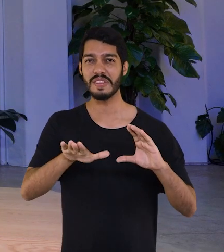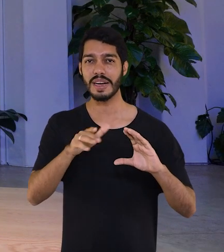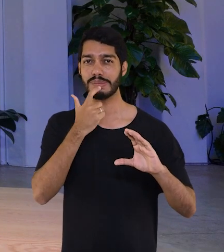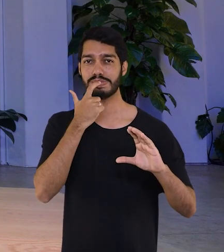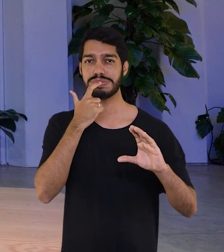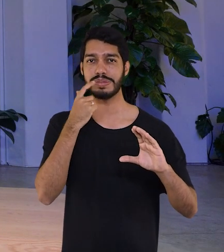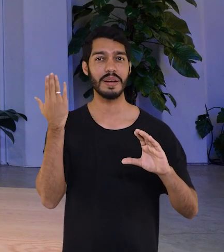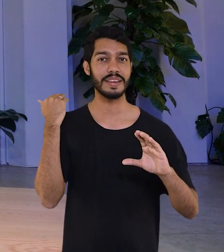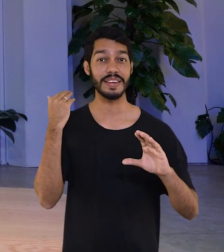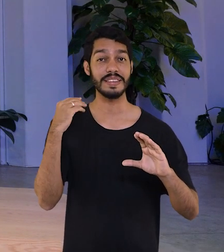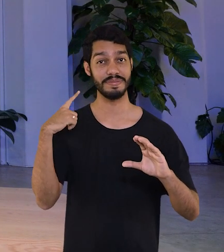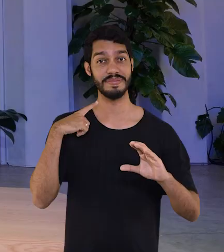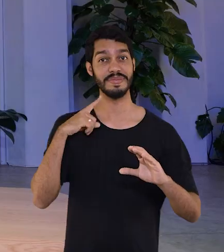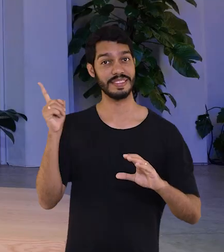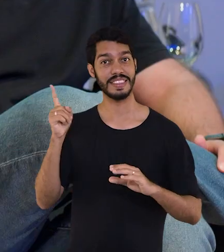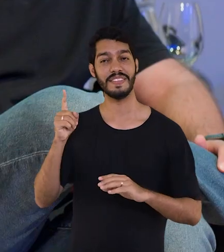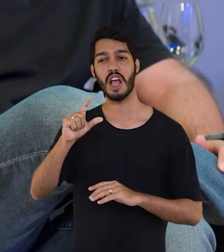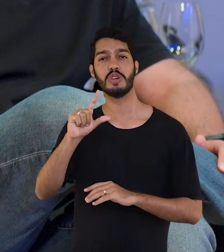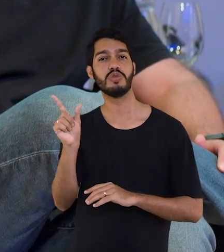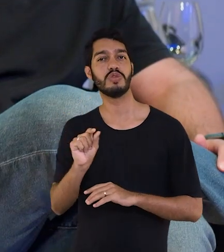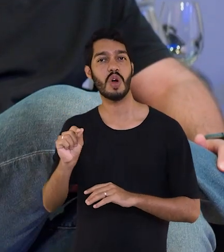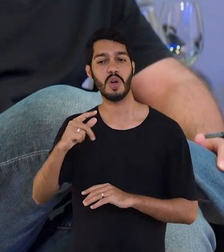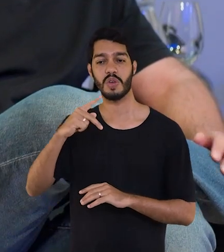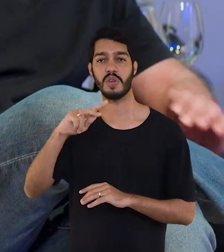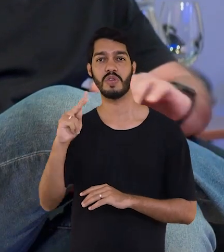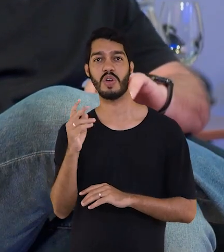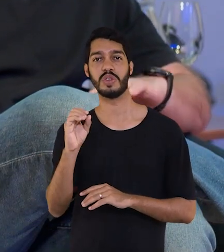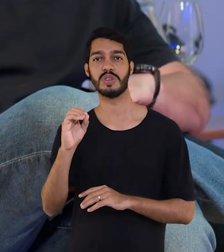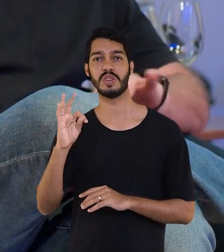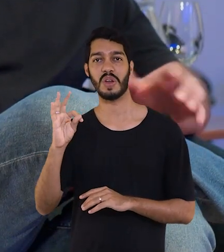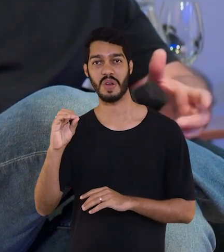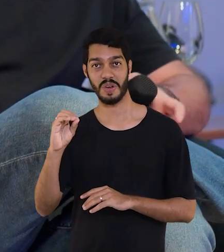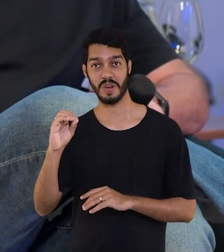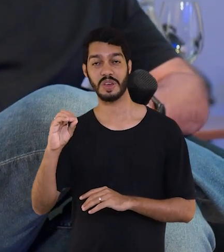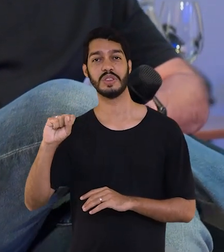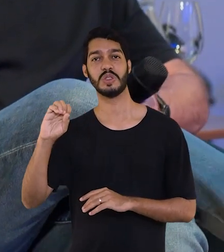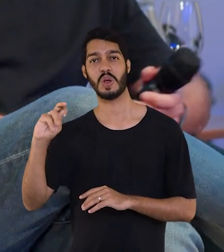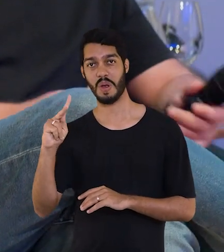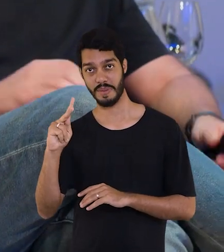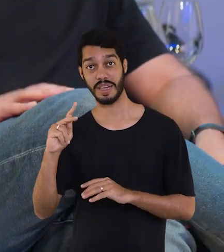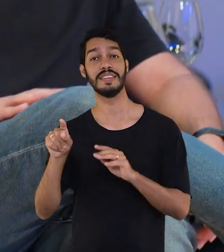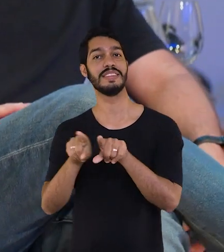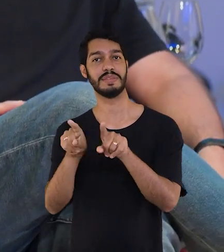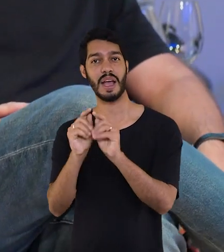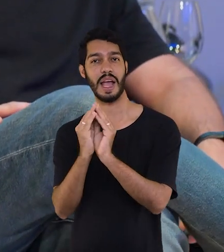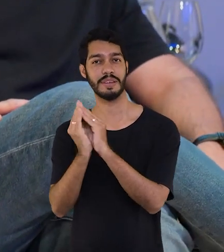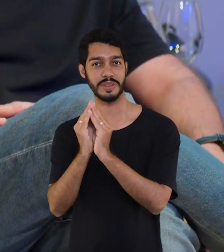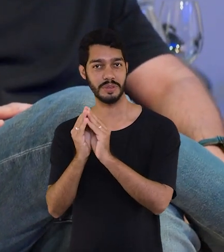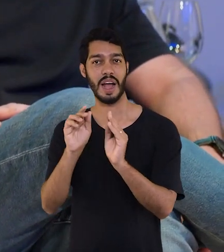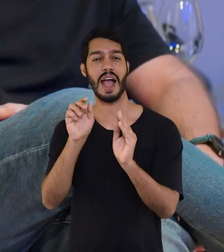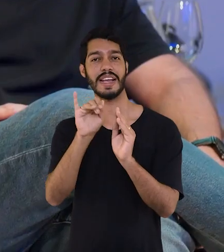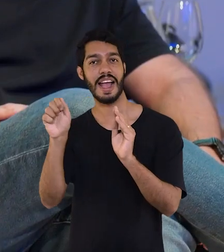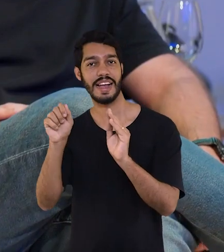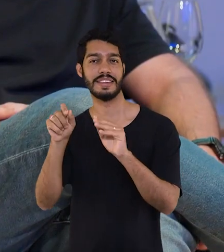viram isso? Foi recente agora. A Photoshop tem lá o Lightroom, Photoshop, o Illustrator. O Figma vem muito